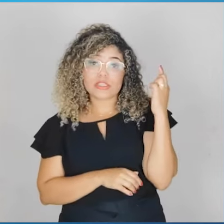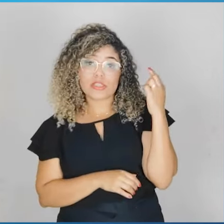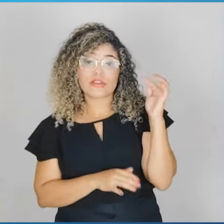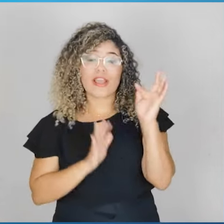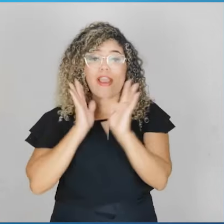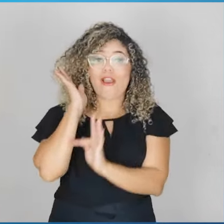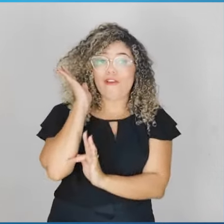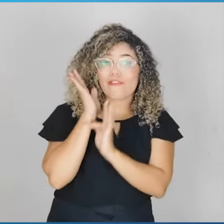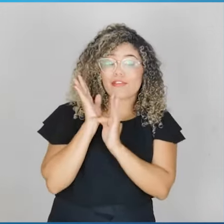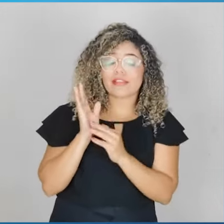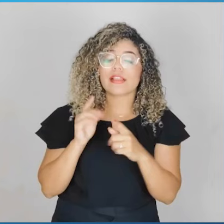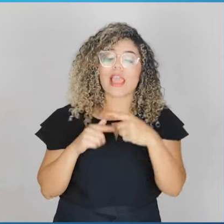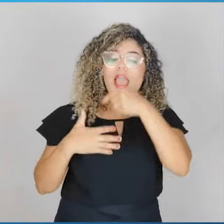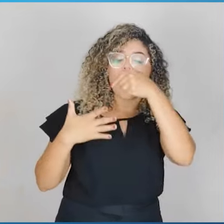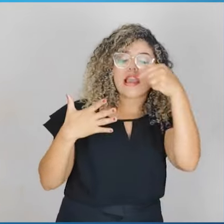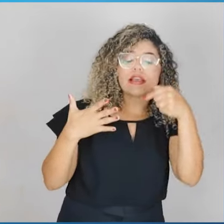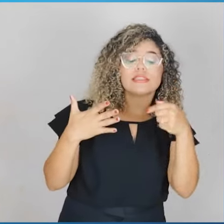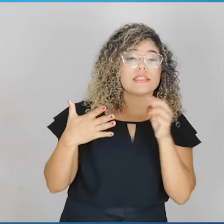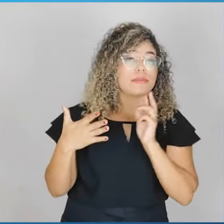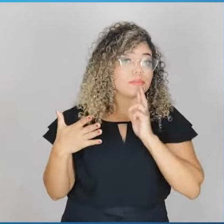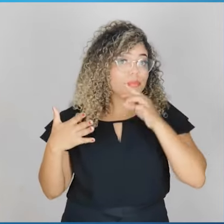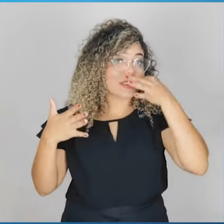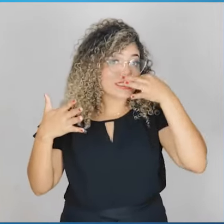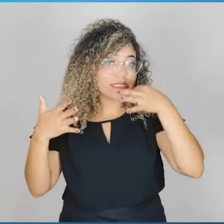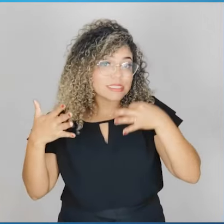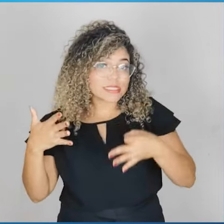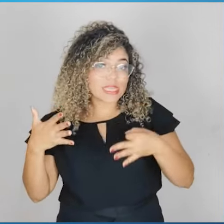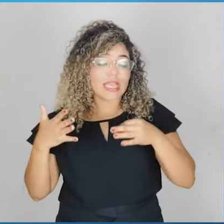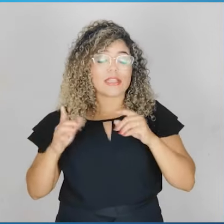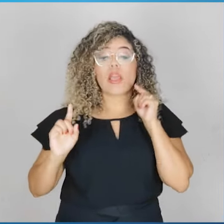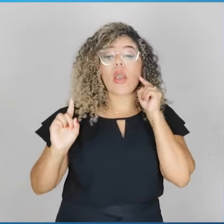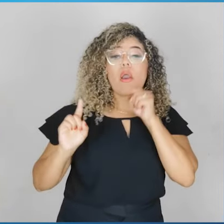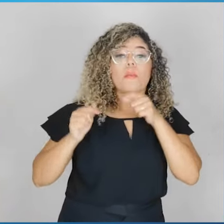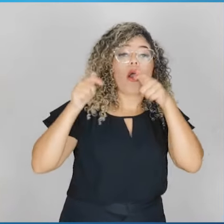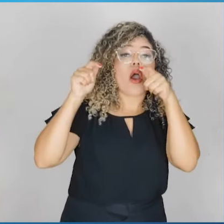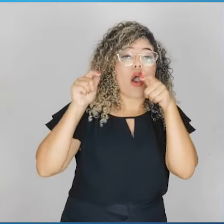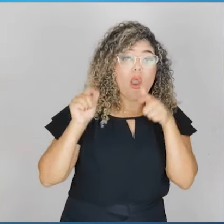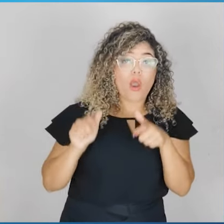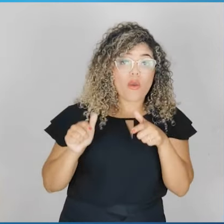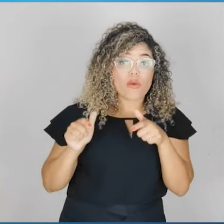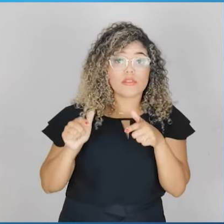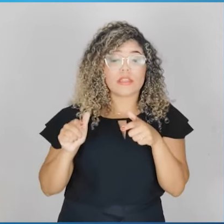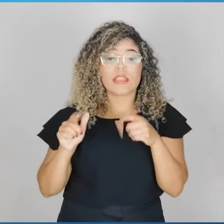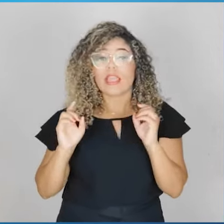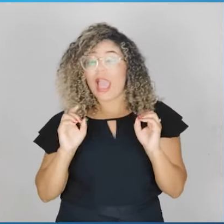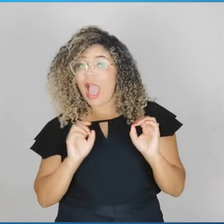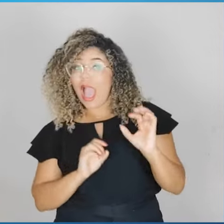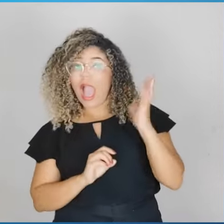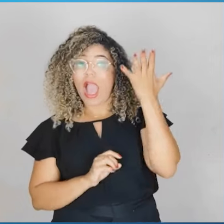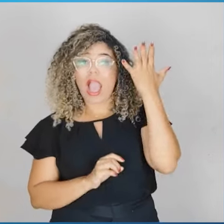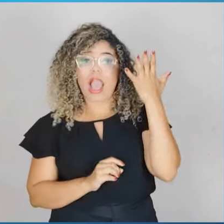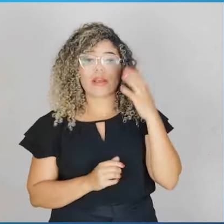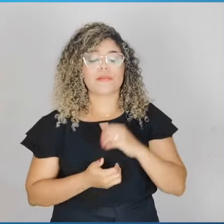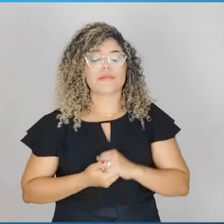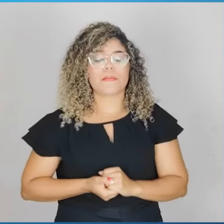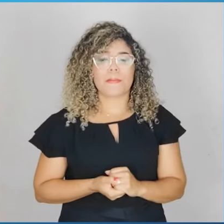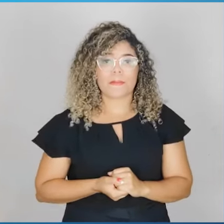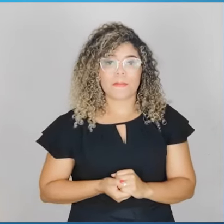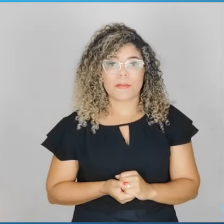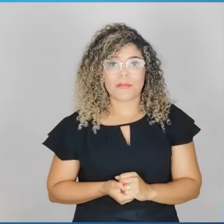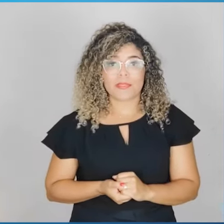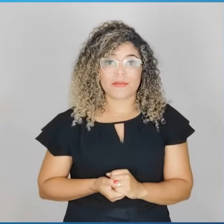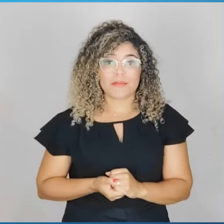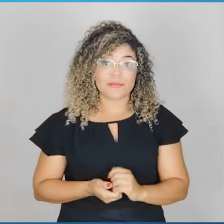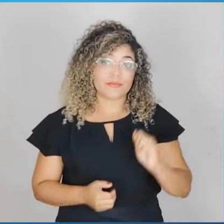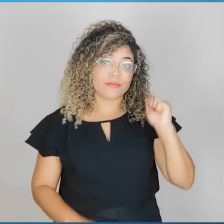física, assinale a alternativa que indique o local que é mais provável a ocorrência do fenômeno citado.